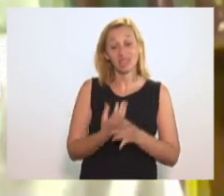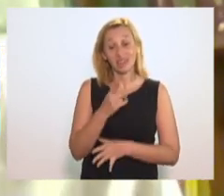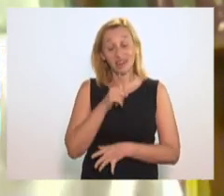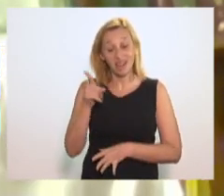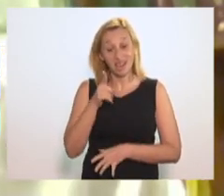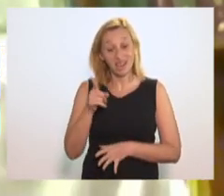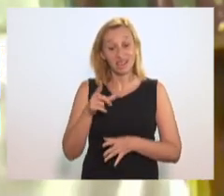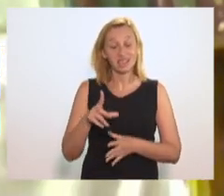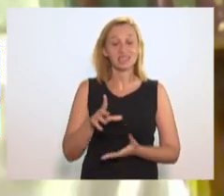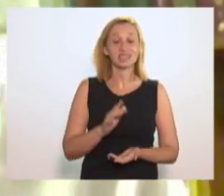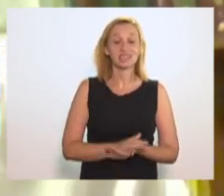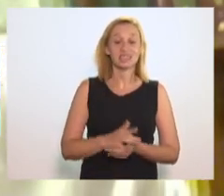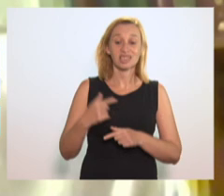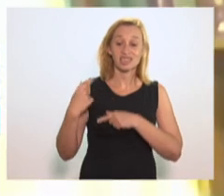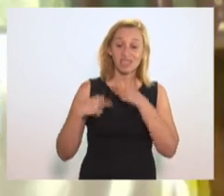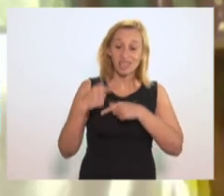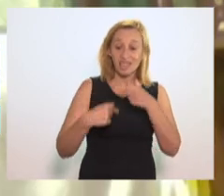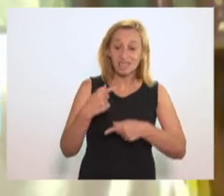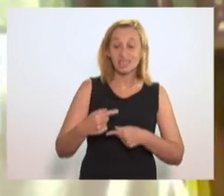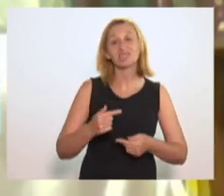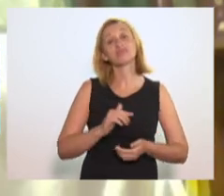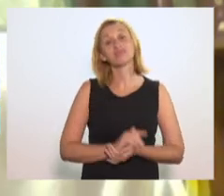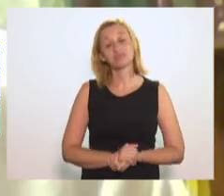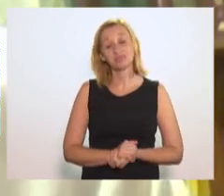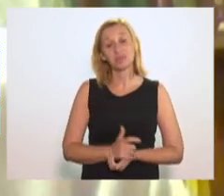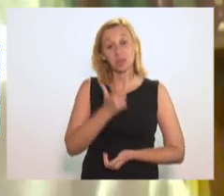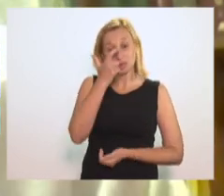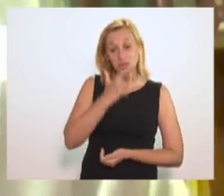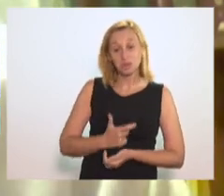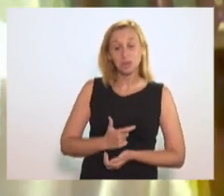origem meus ancestrais eu sou